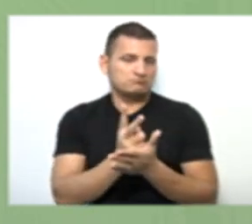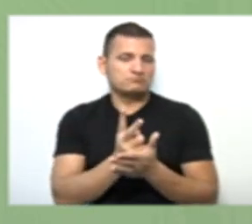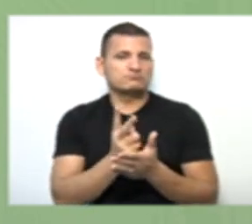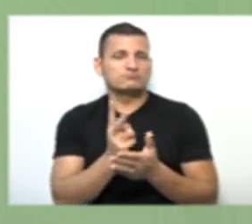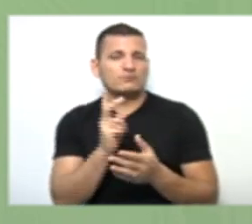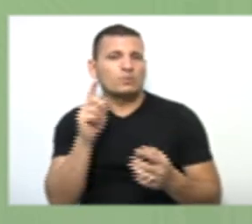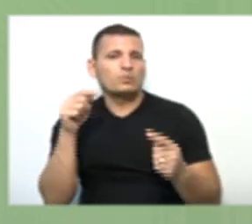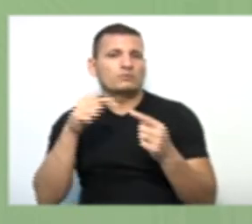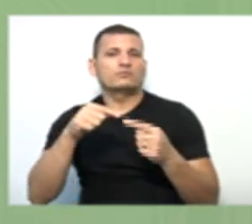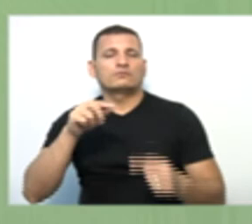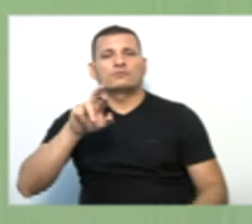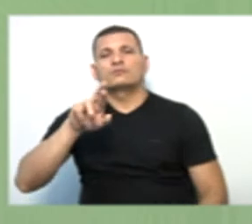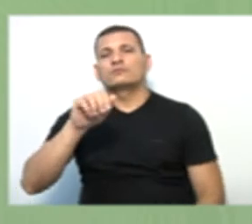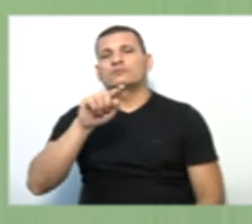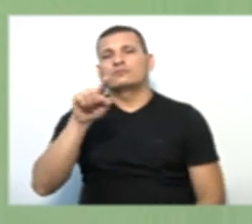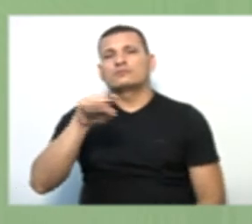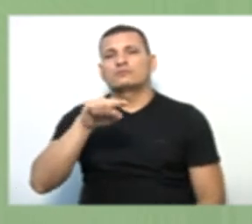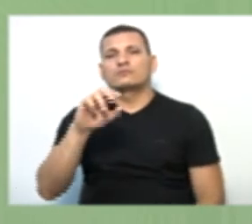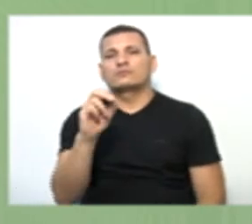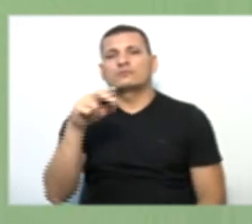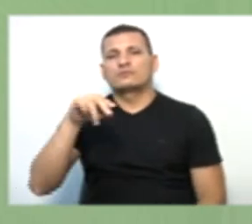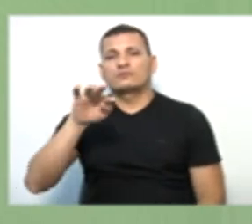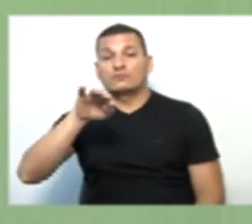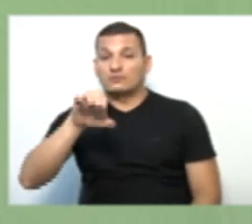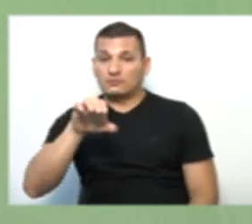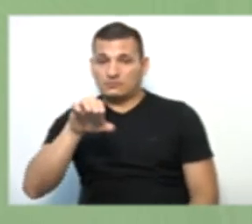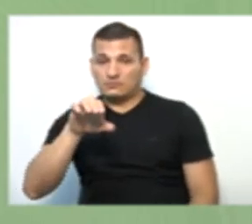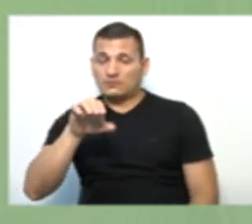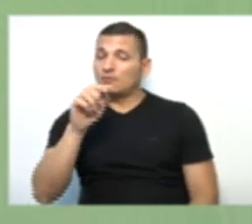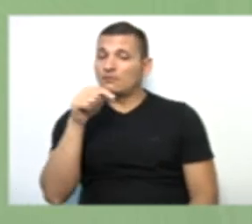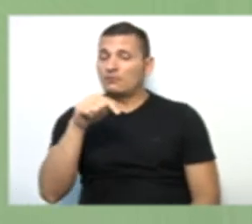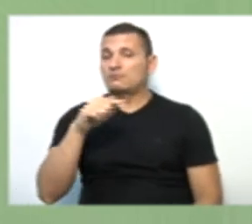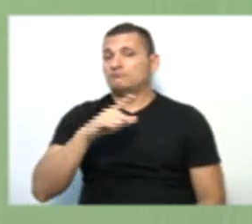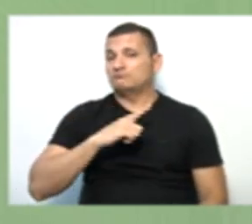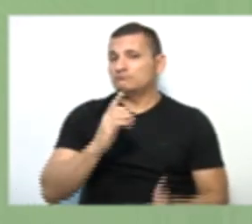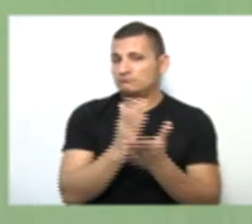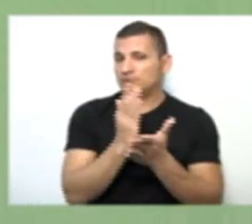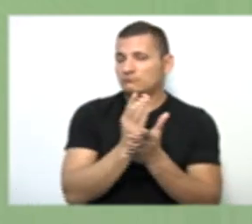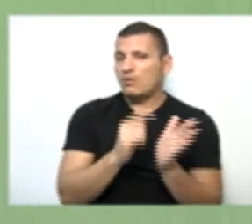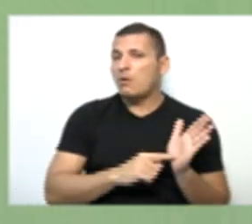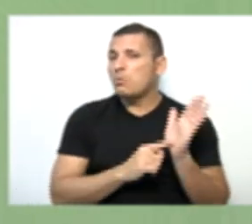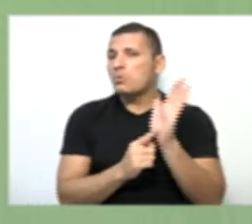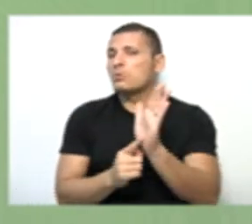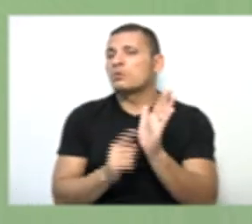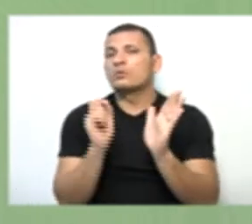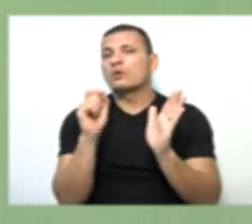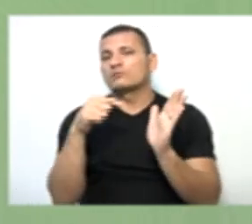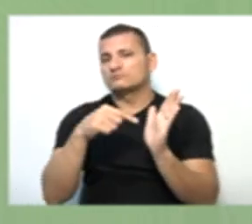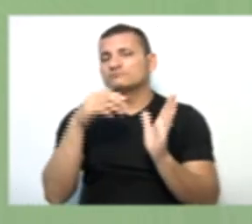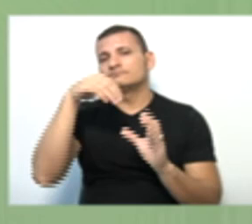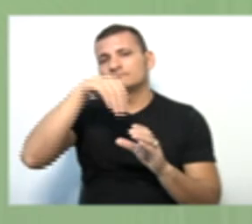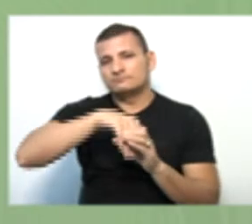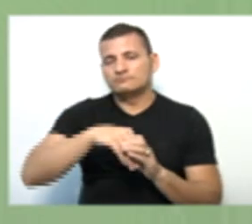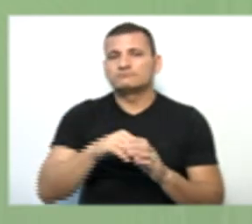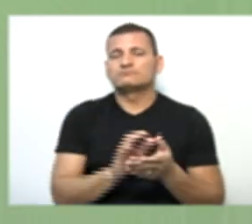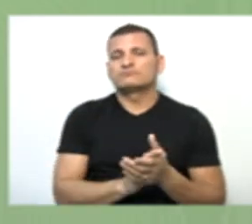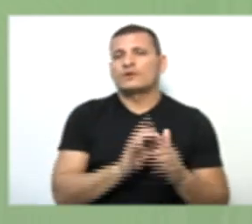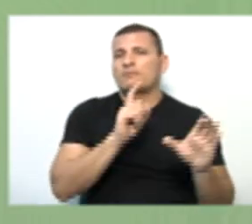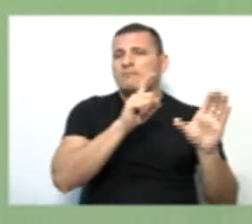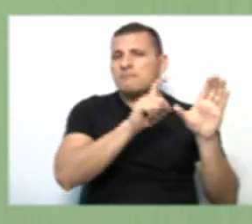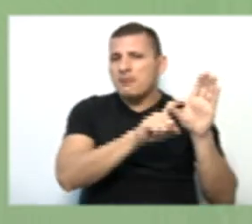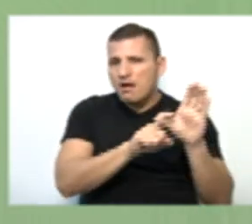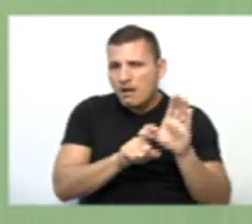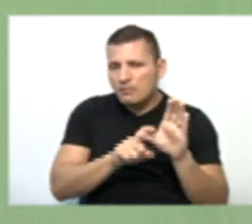pois apresenta as movimentações devedoras e credoras ocorridas em